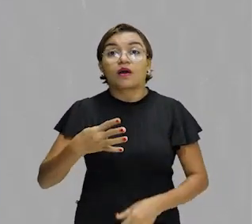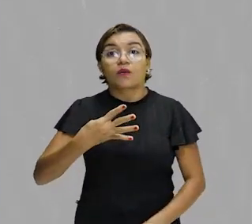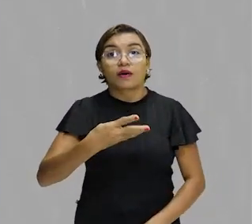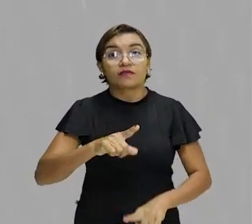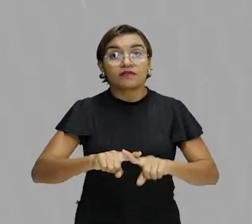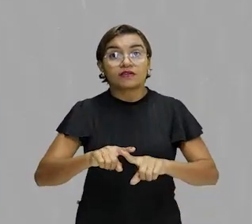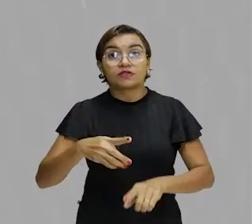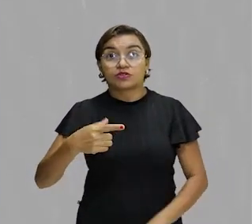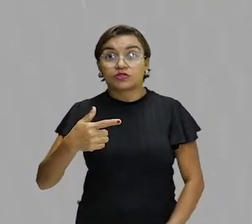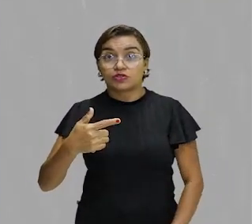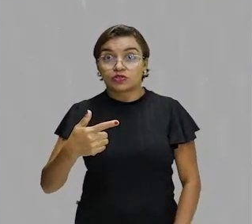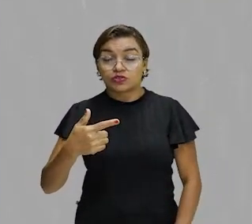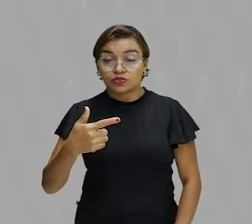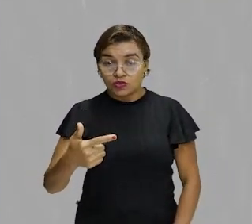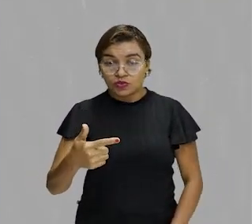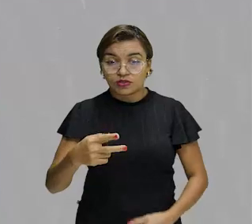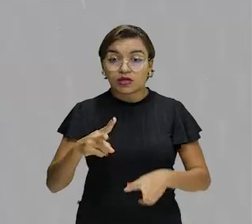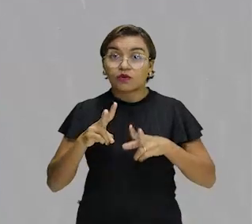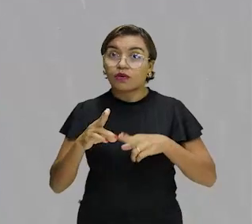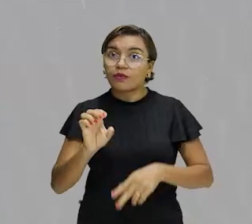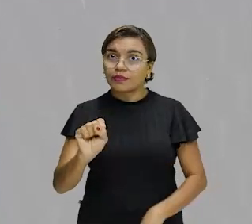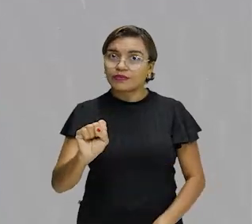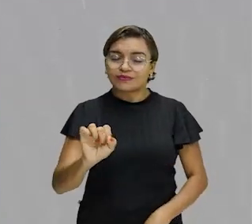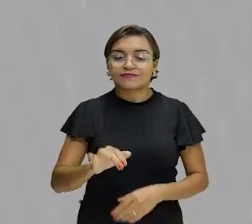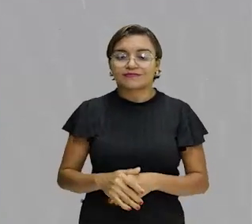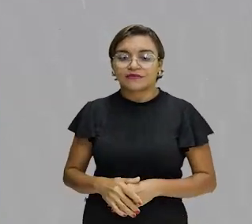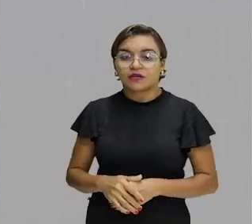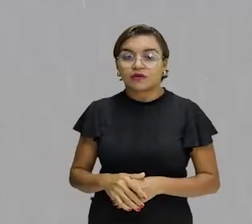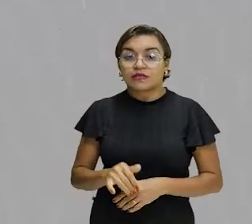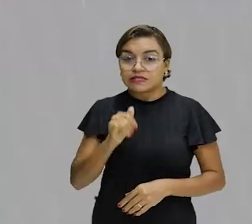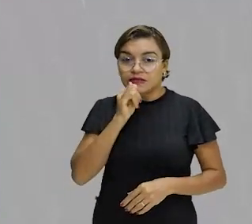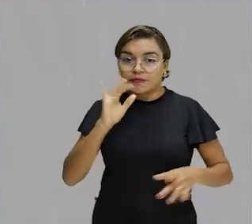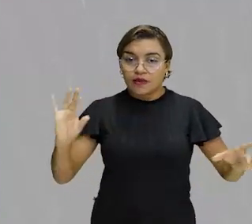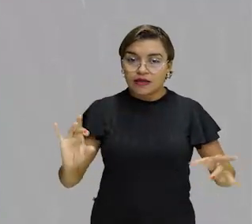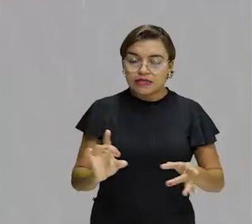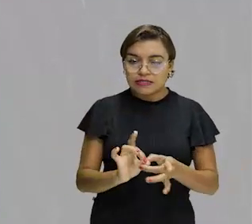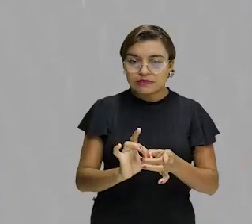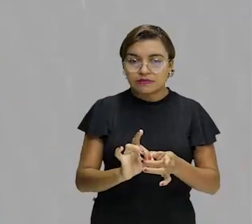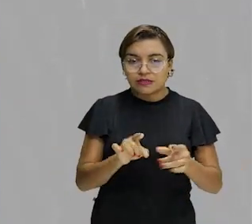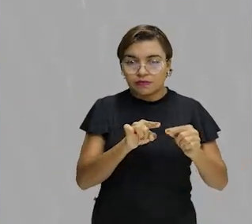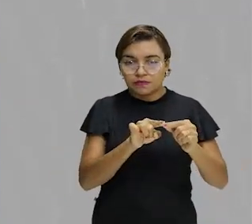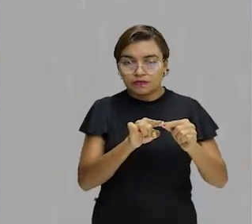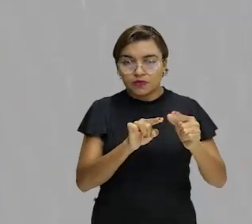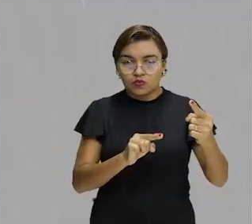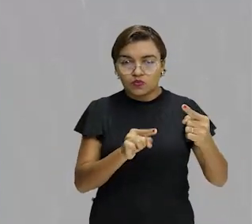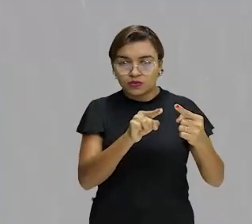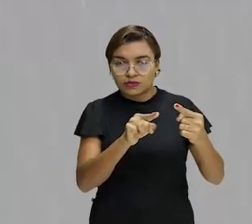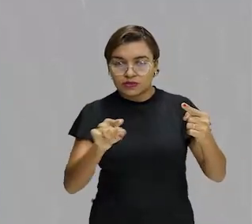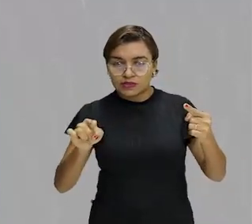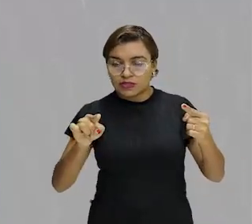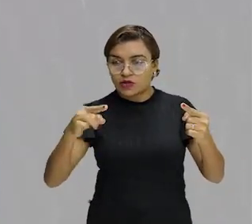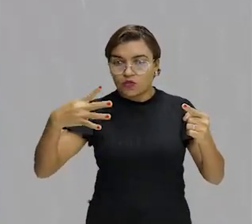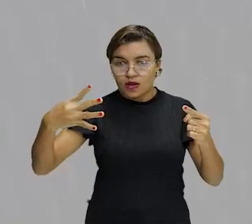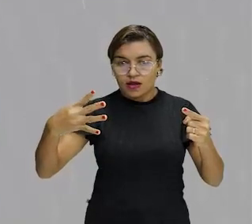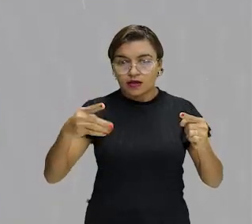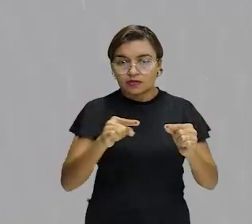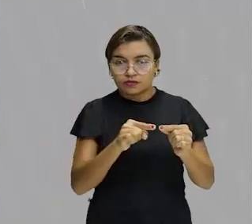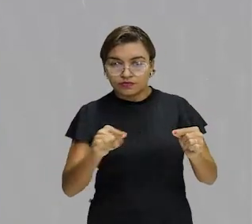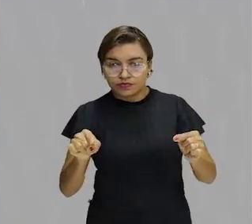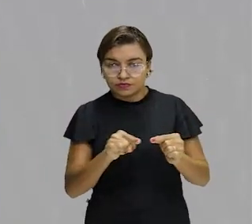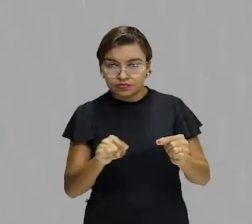coisas, né, muito próximas. Então, lado de P vai ser o P dividido por 4. E aqui, obviamente, eu estou calculando